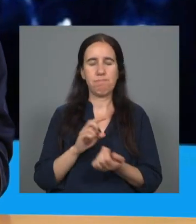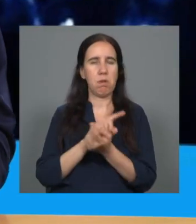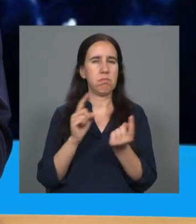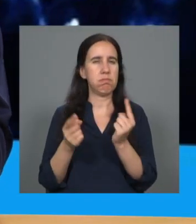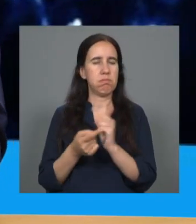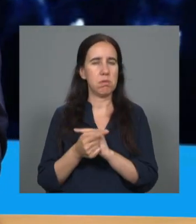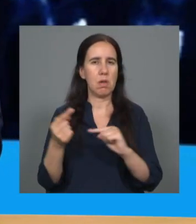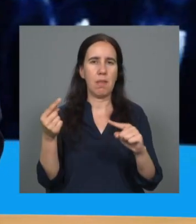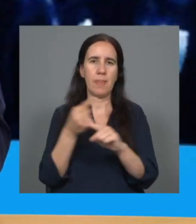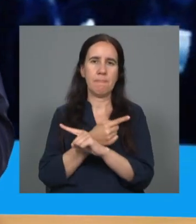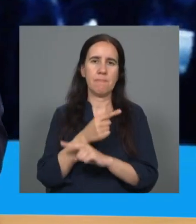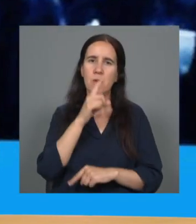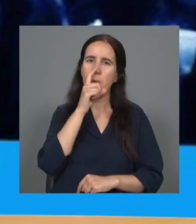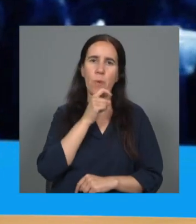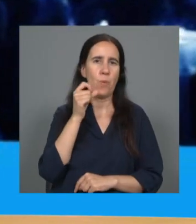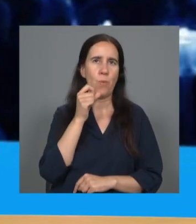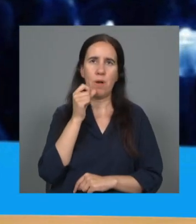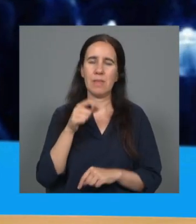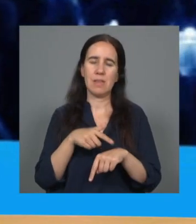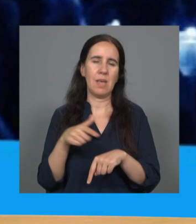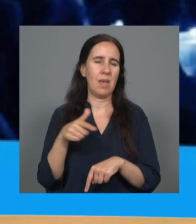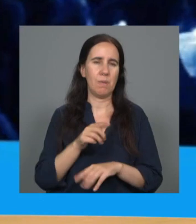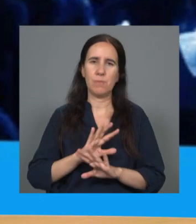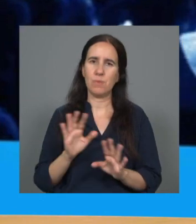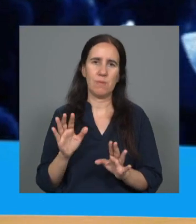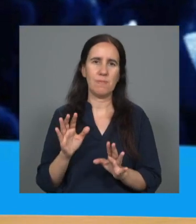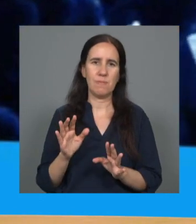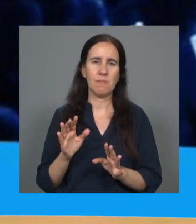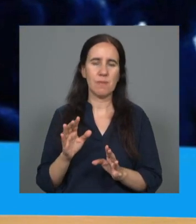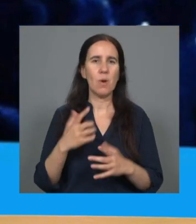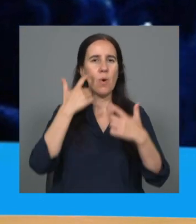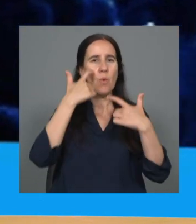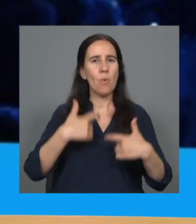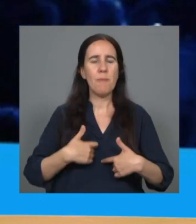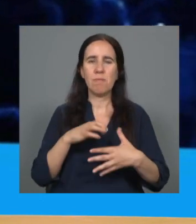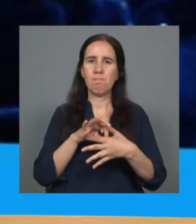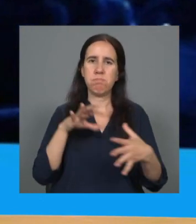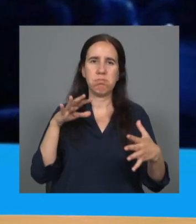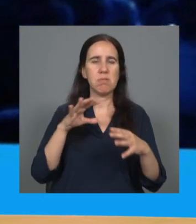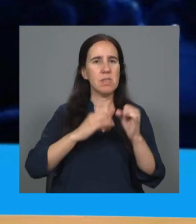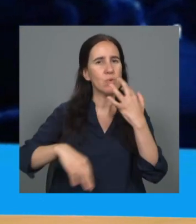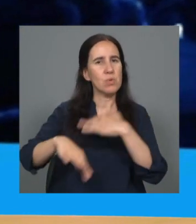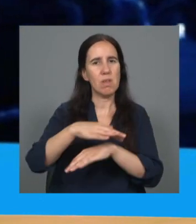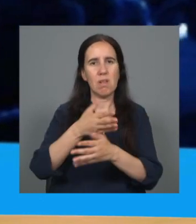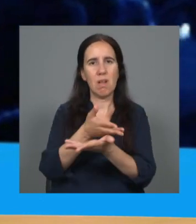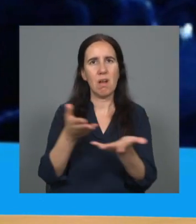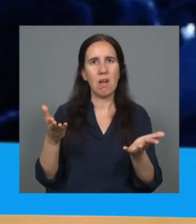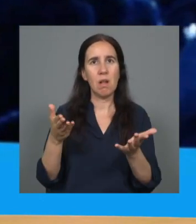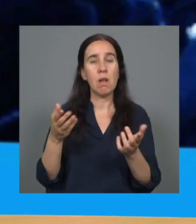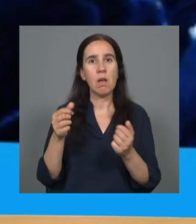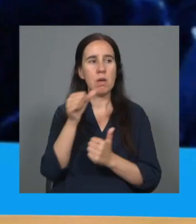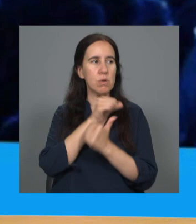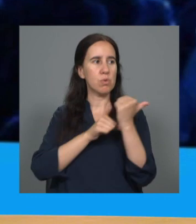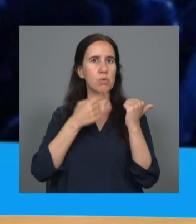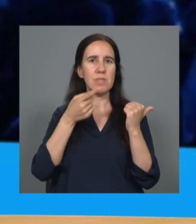contradição inqualificável neste tempo, uma desumanização da própria sociedade, um